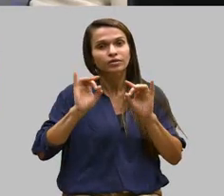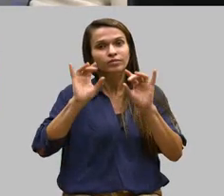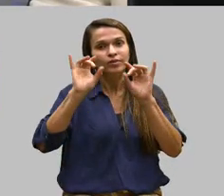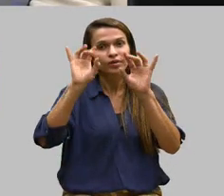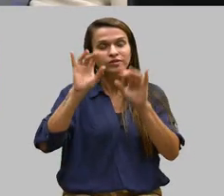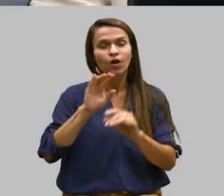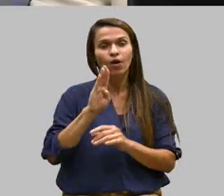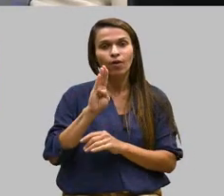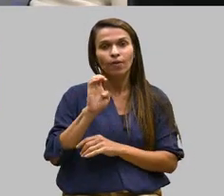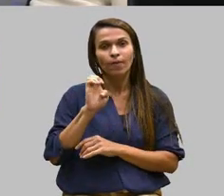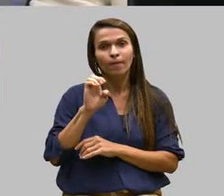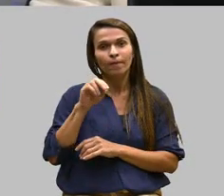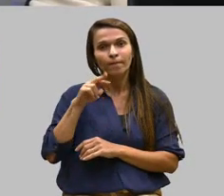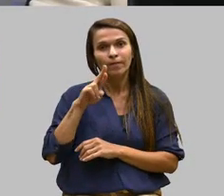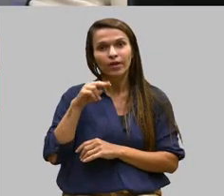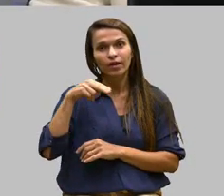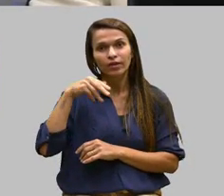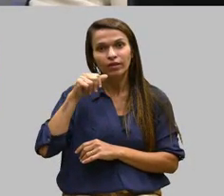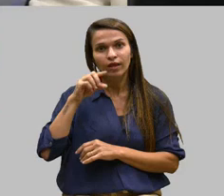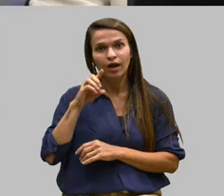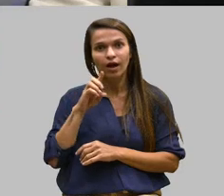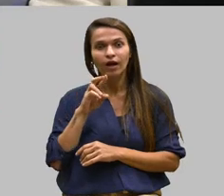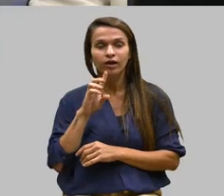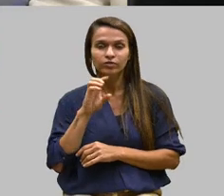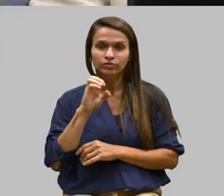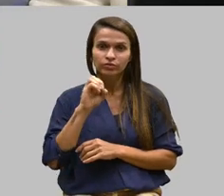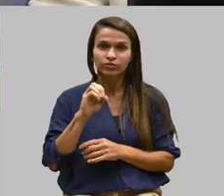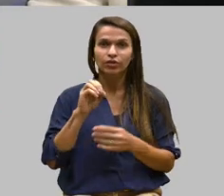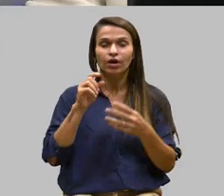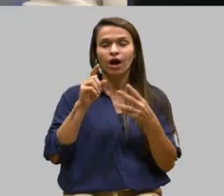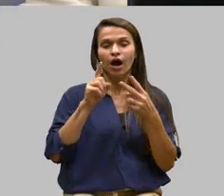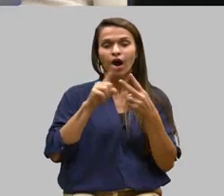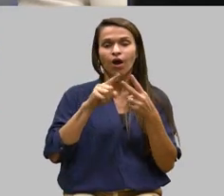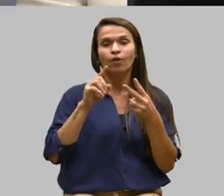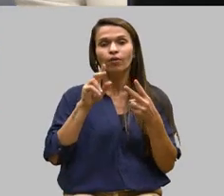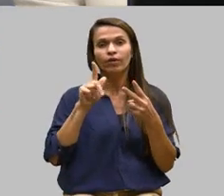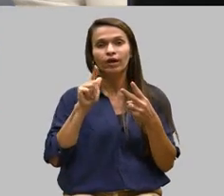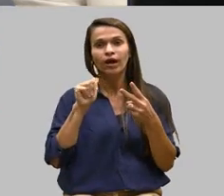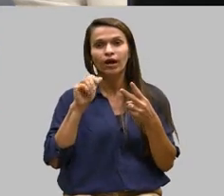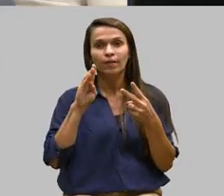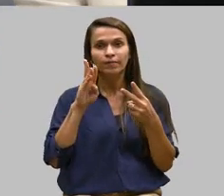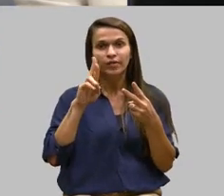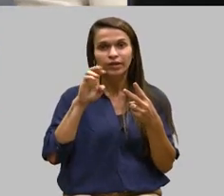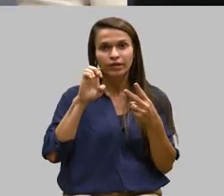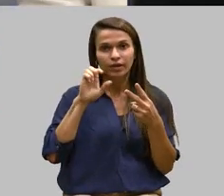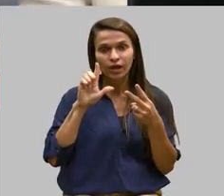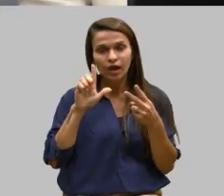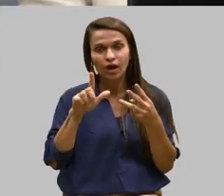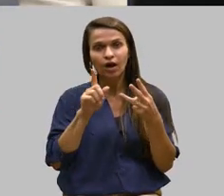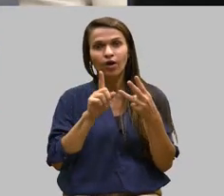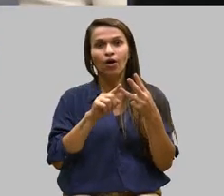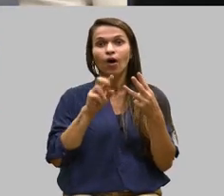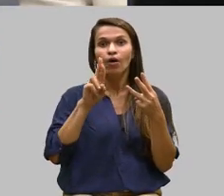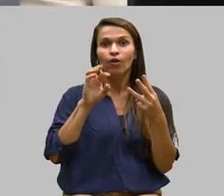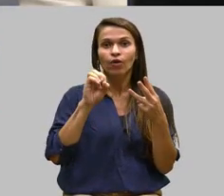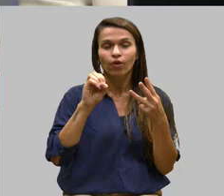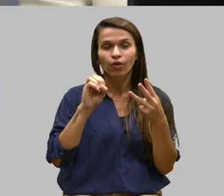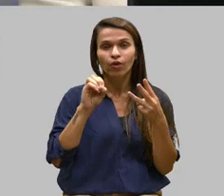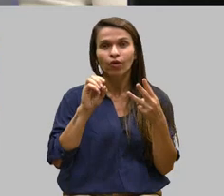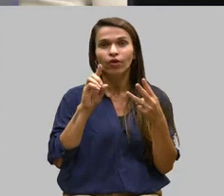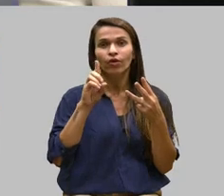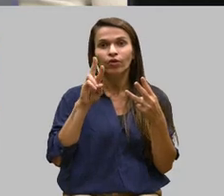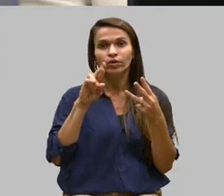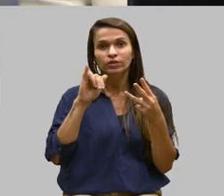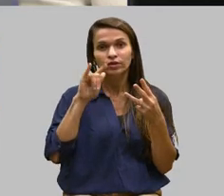Bernardo ao Gabriel Rodrigo e a Aline que já Precisou se